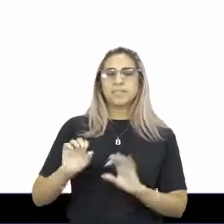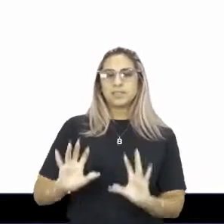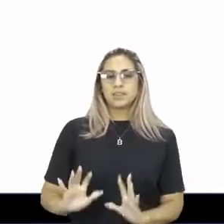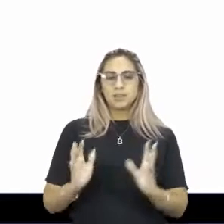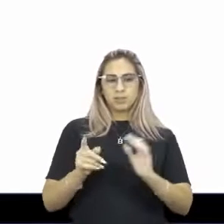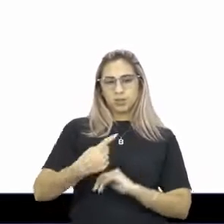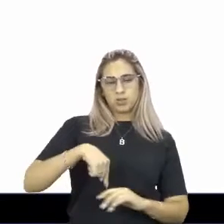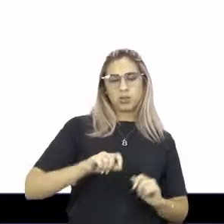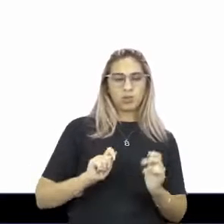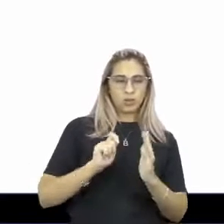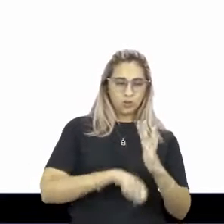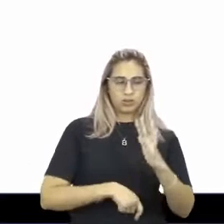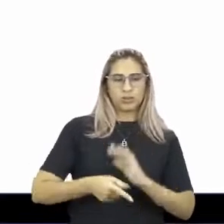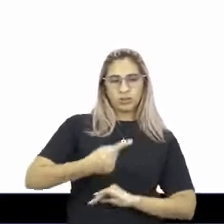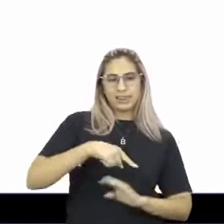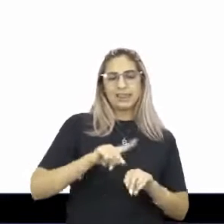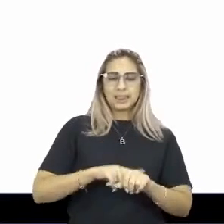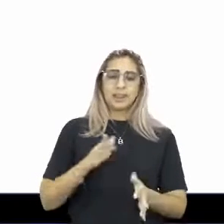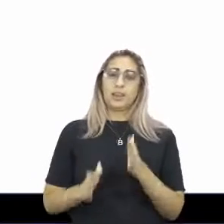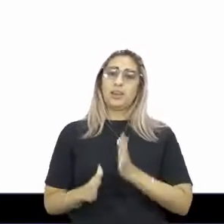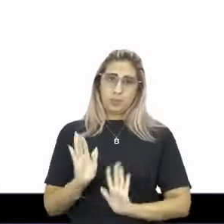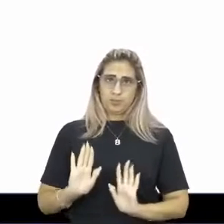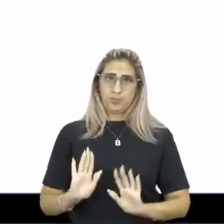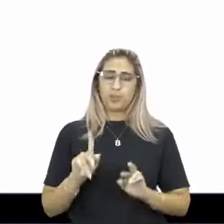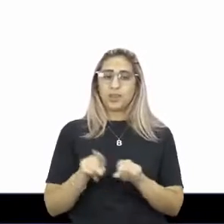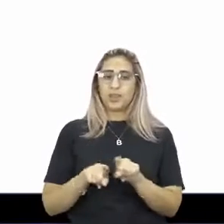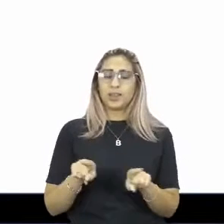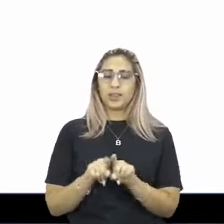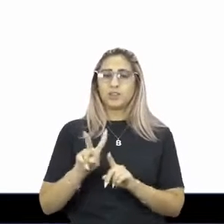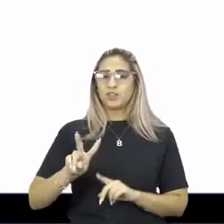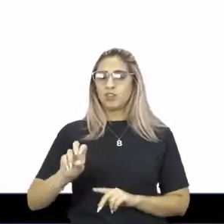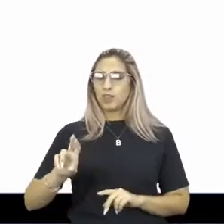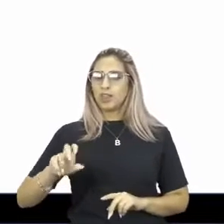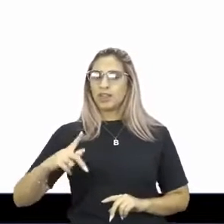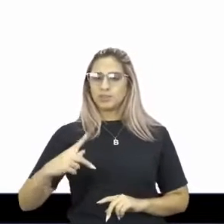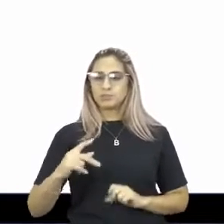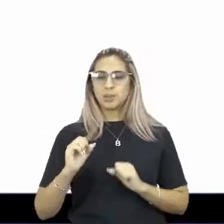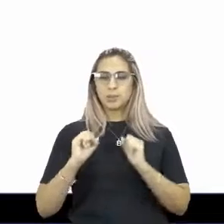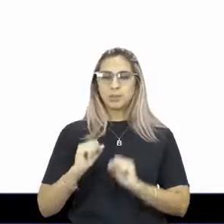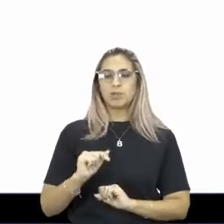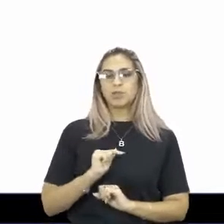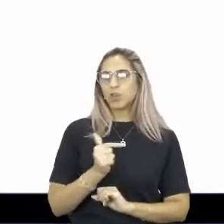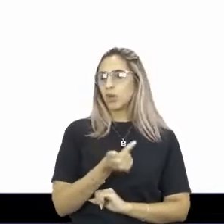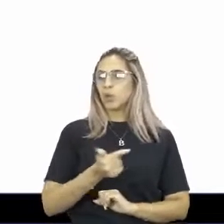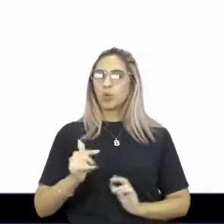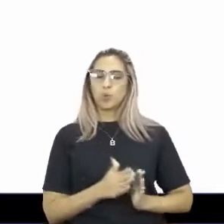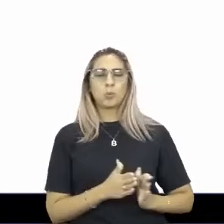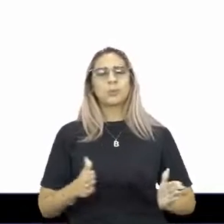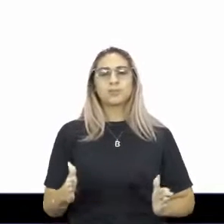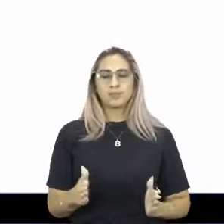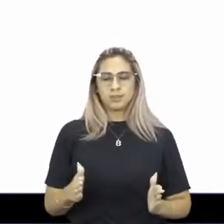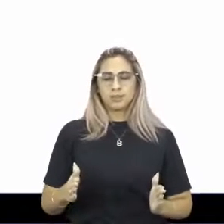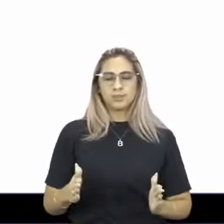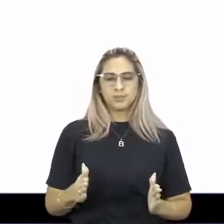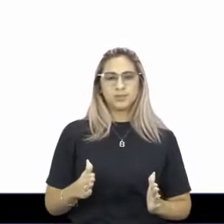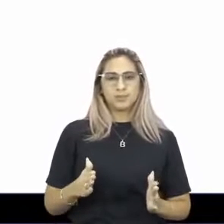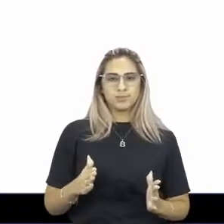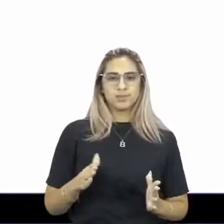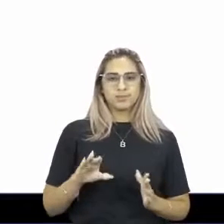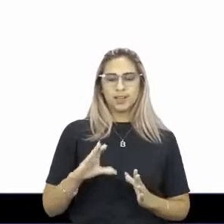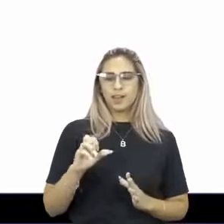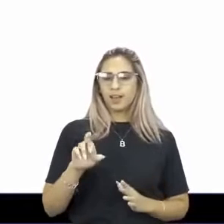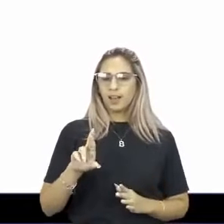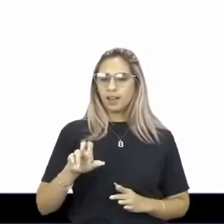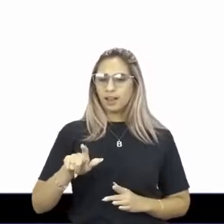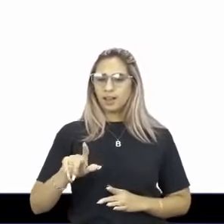de contrato para docente temporário. O concurso da VUNESP vai ser um outro procedimento lá, para provimento de cargo